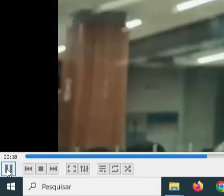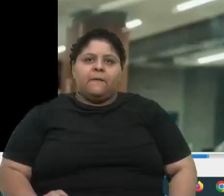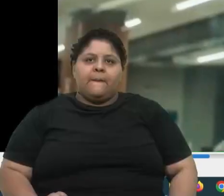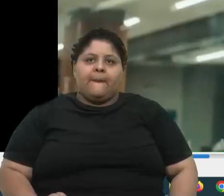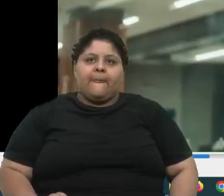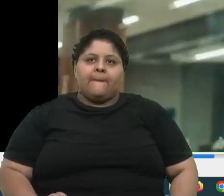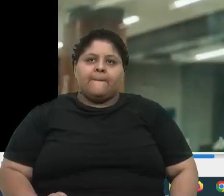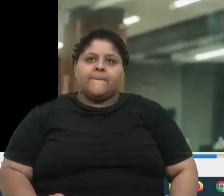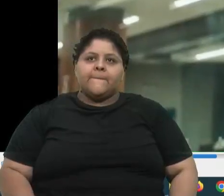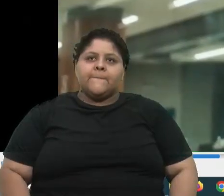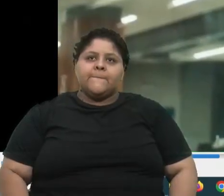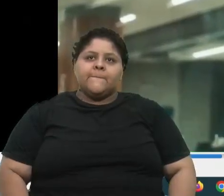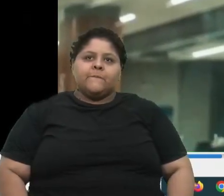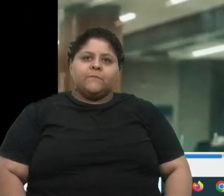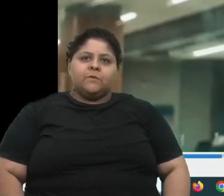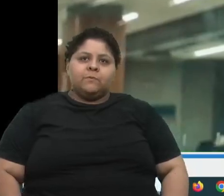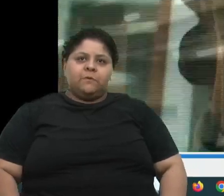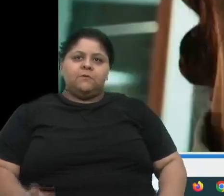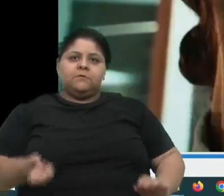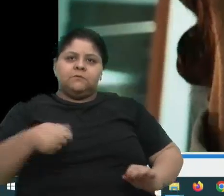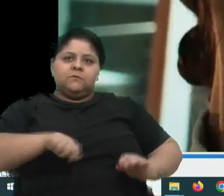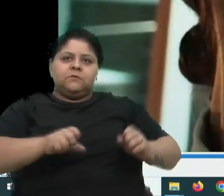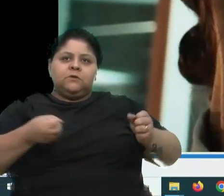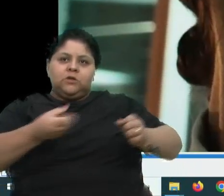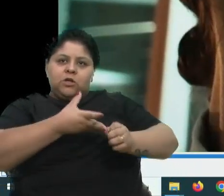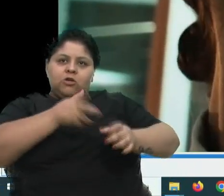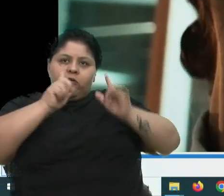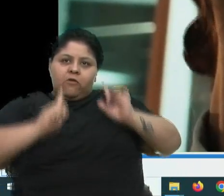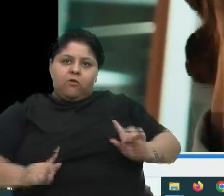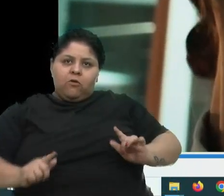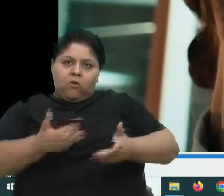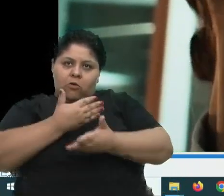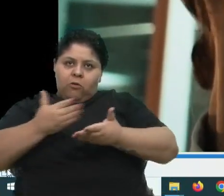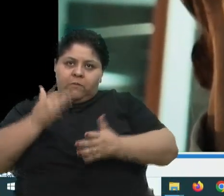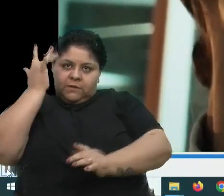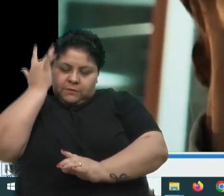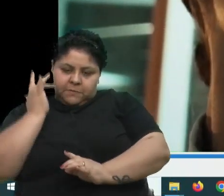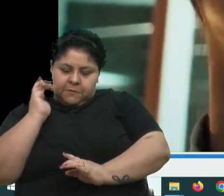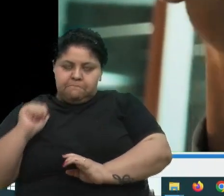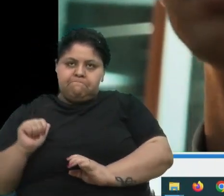Preciso que você arrume a sala. A nova gestora começa amanhã.